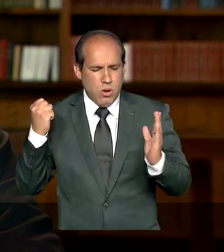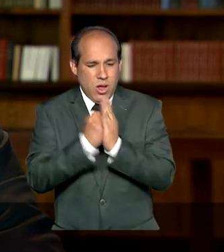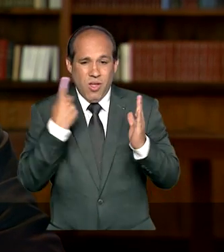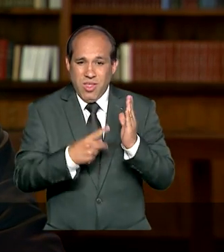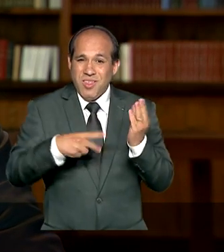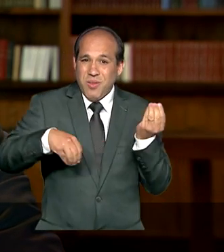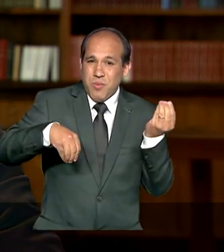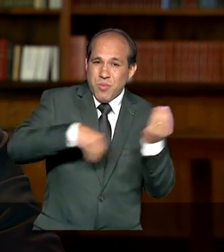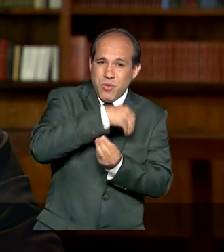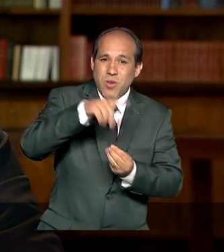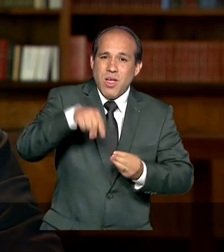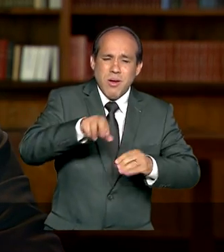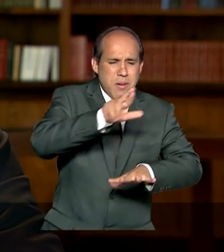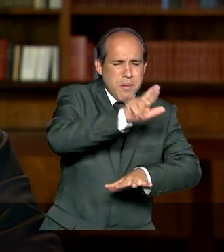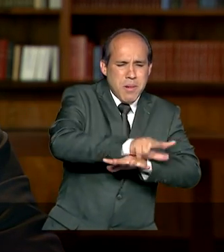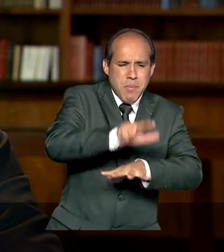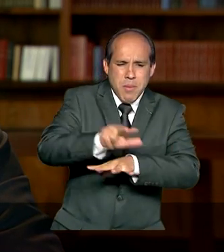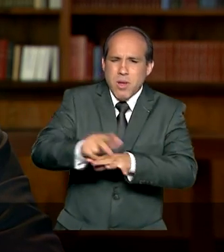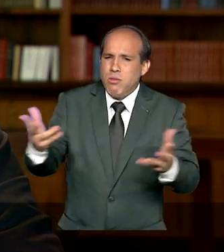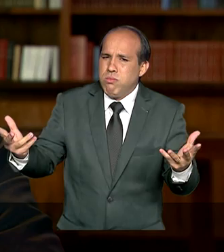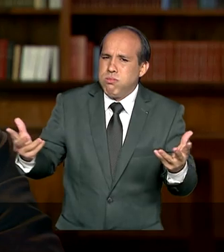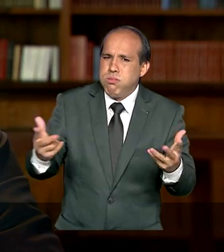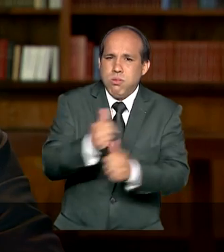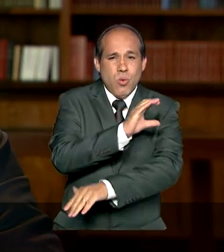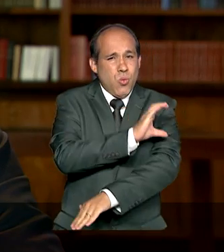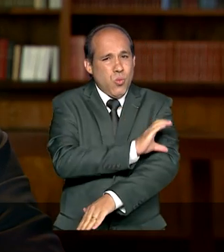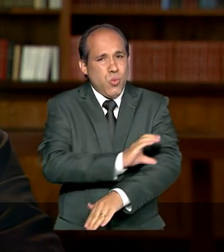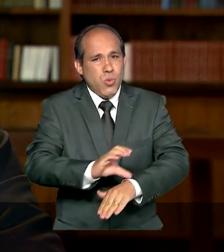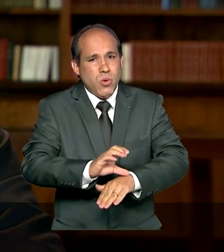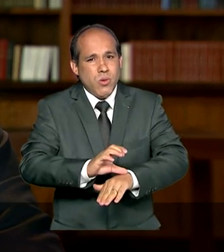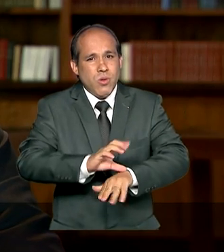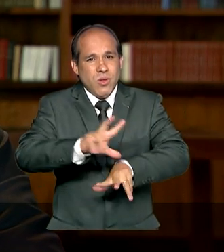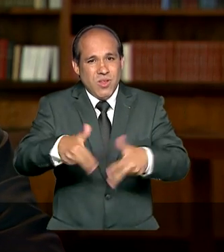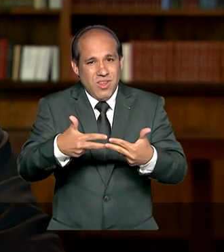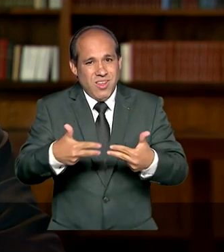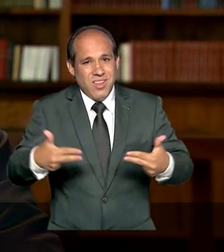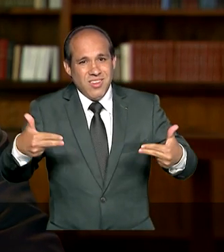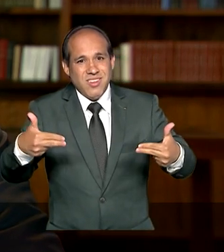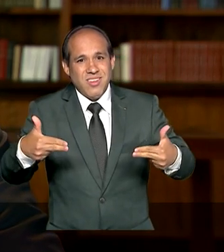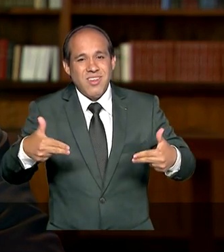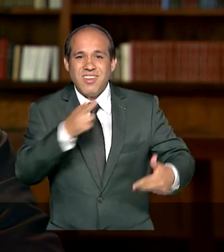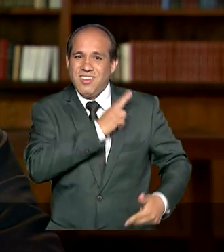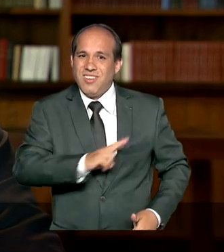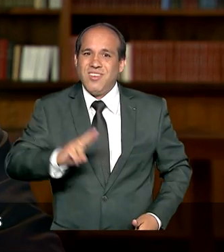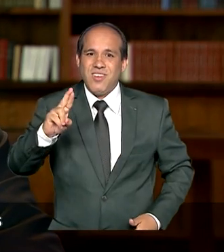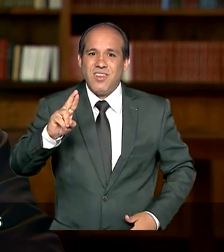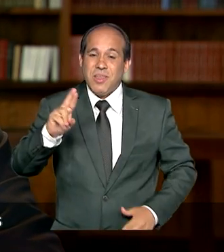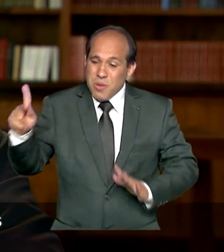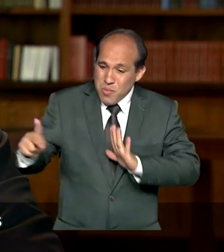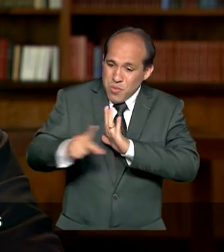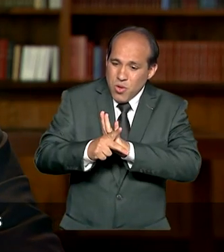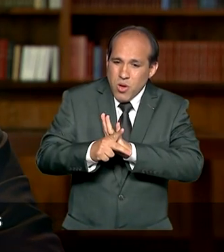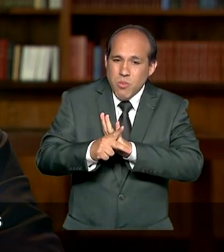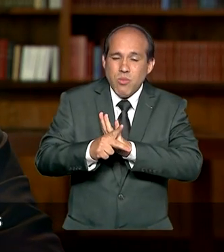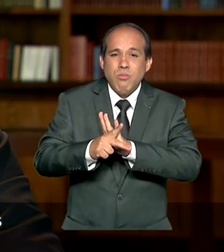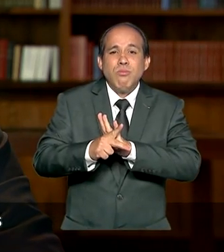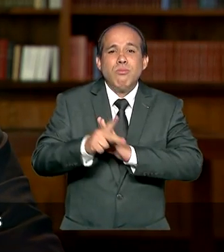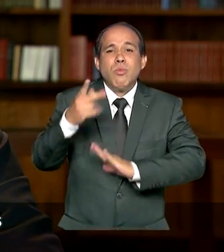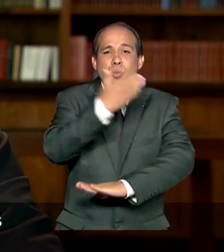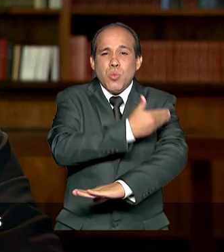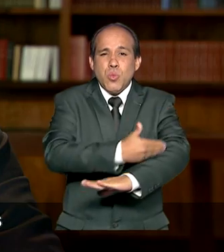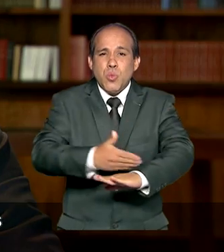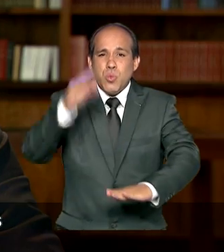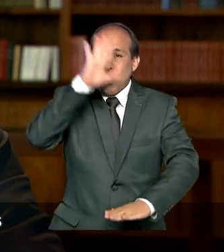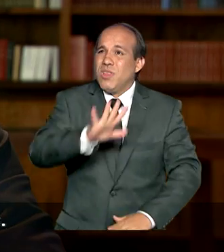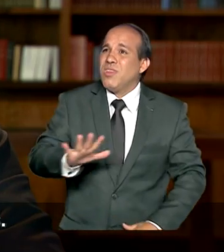Legado dessa mistura é um conjunto de E ai étnicas e religiosas que foram Integradas